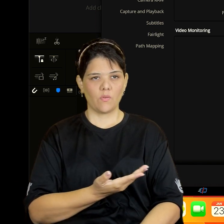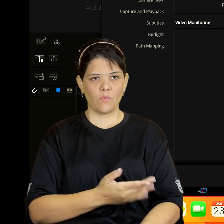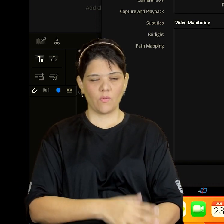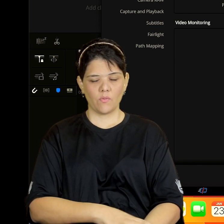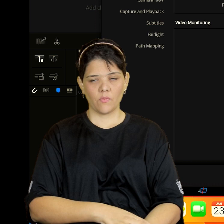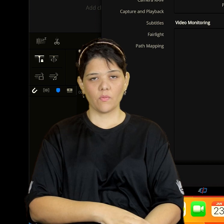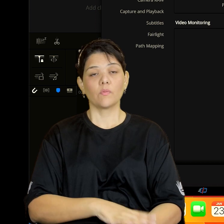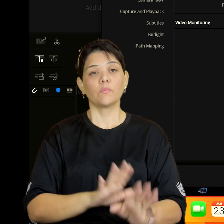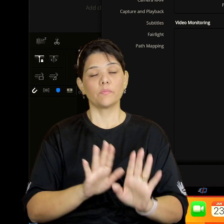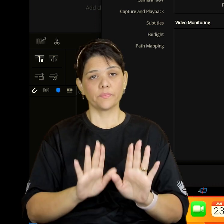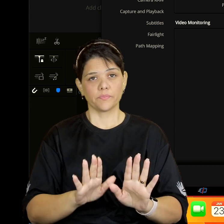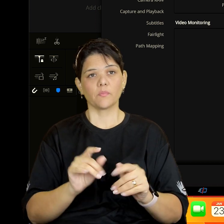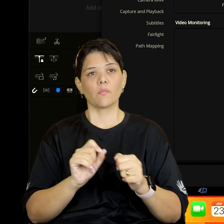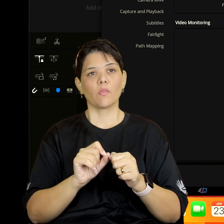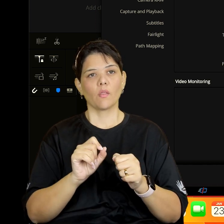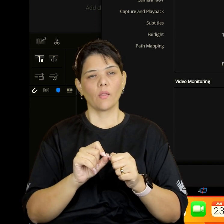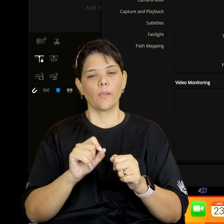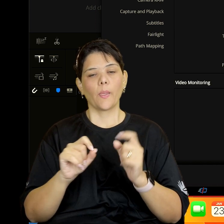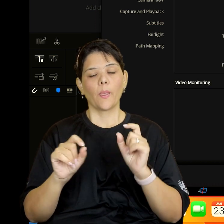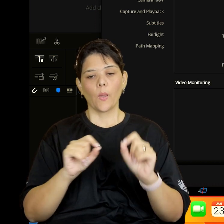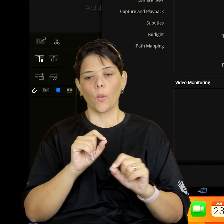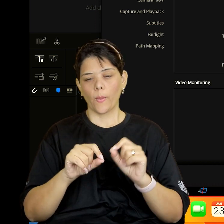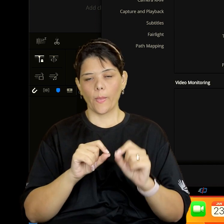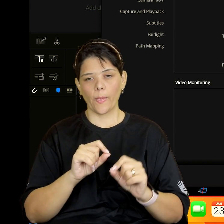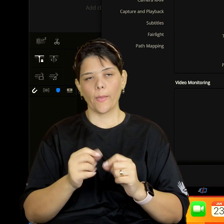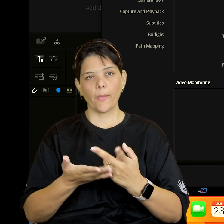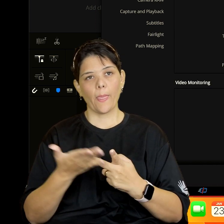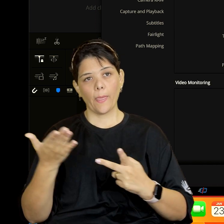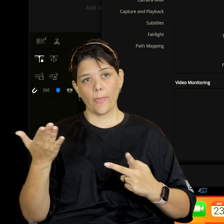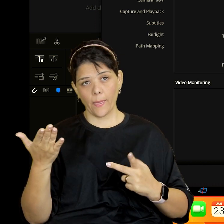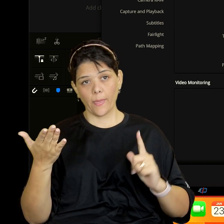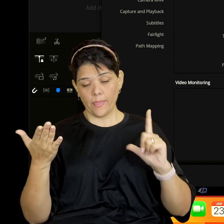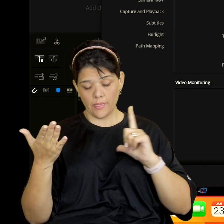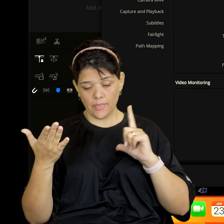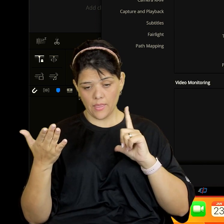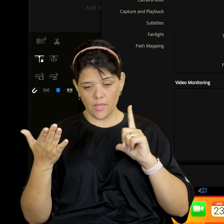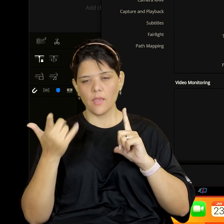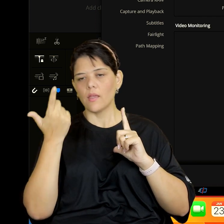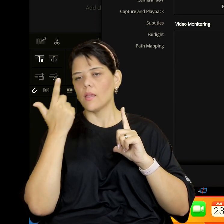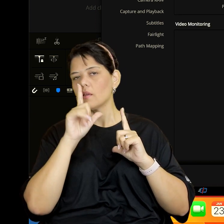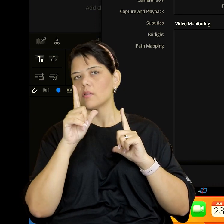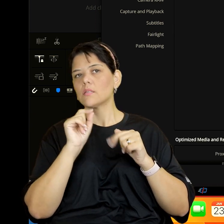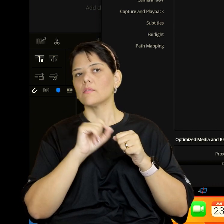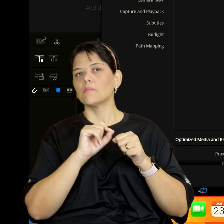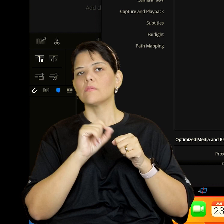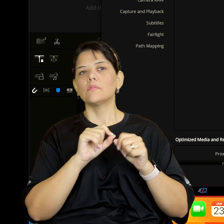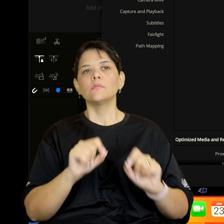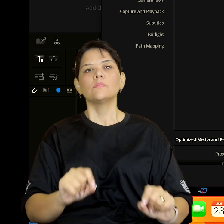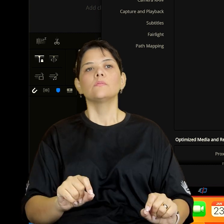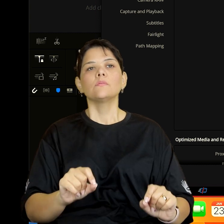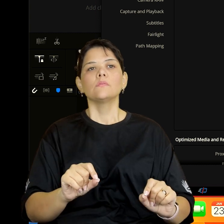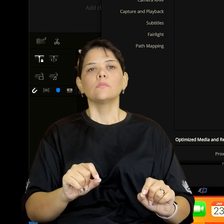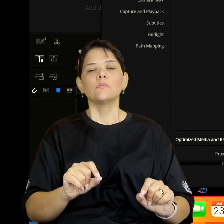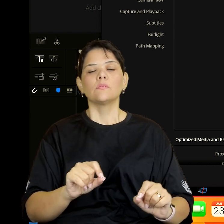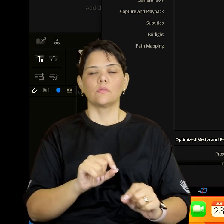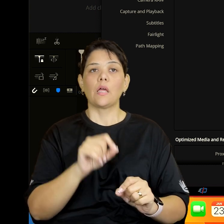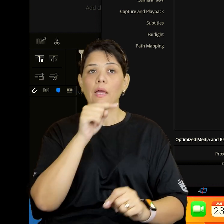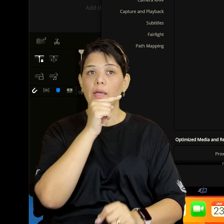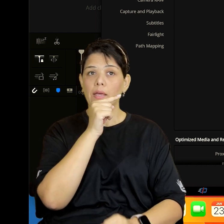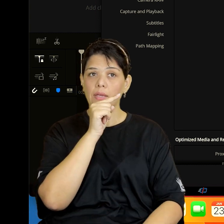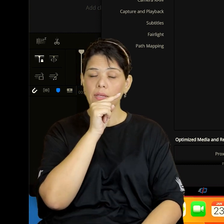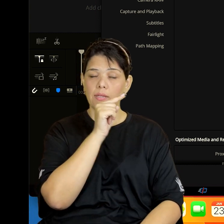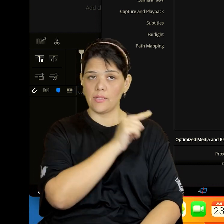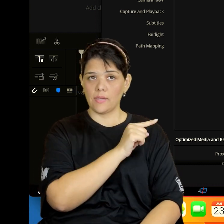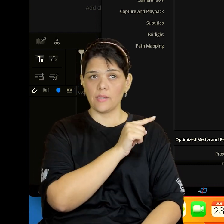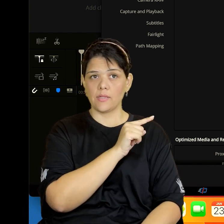Então, a gente configurando o que entra no nosso projeto, a gente consegue fazer o quê? No DaVinci, a gente tem essa configuração